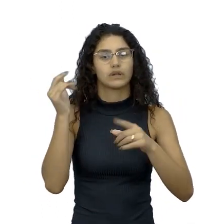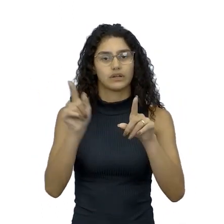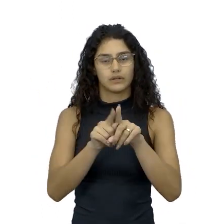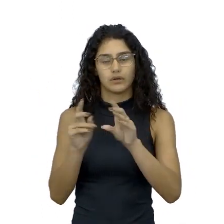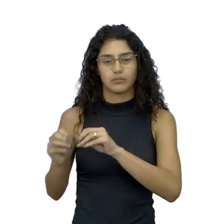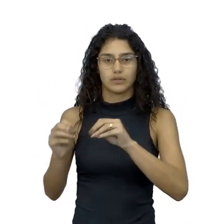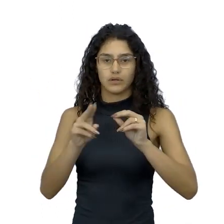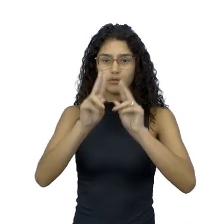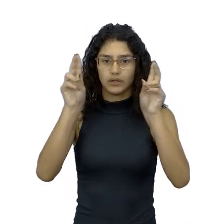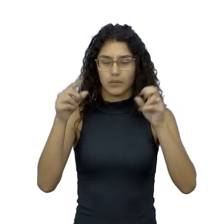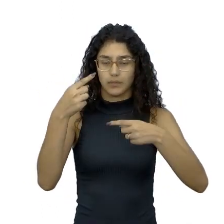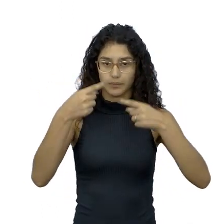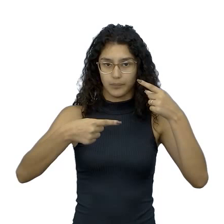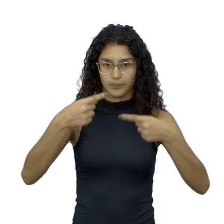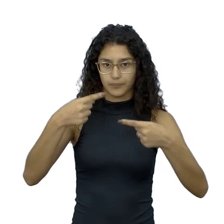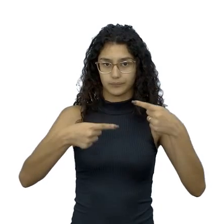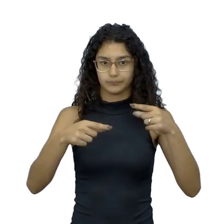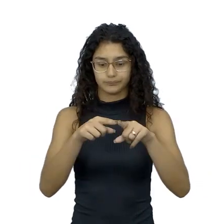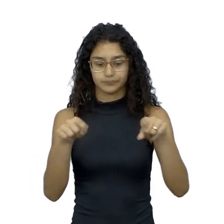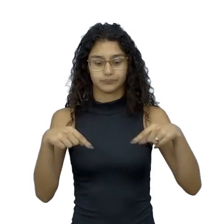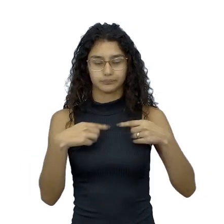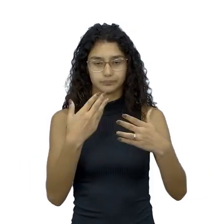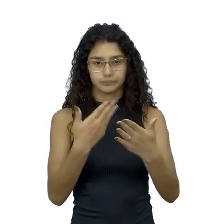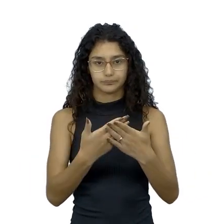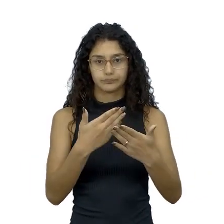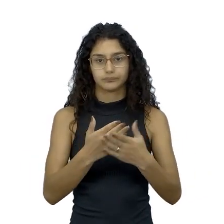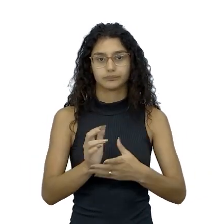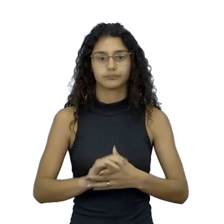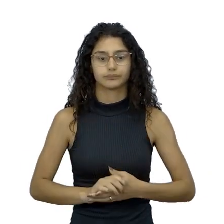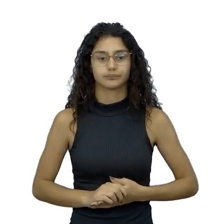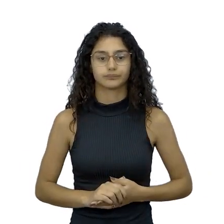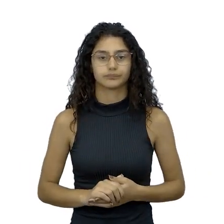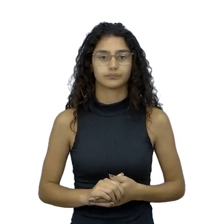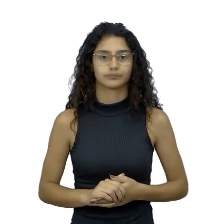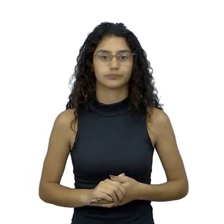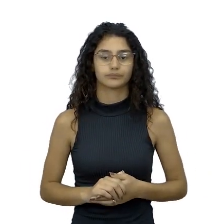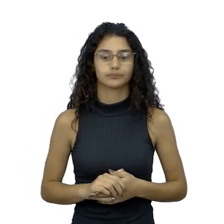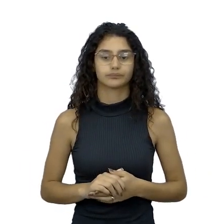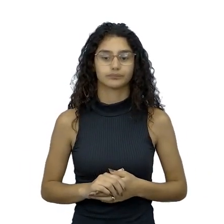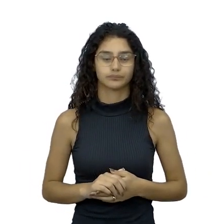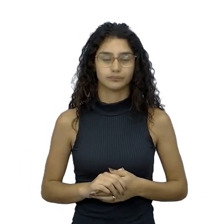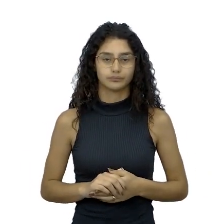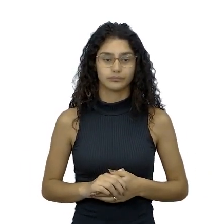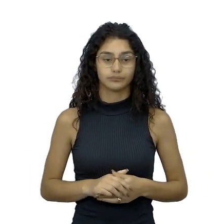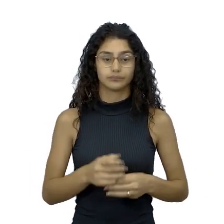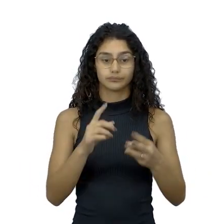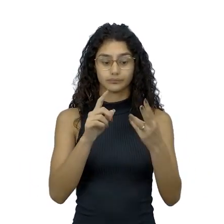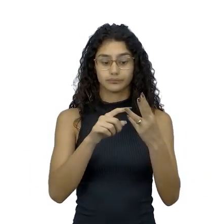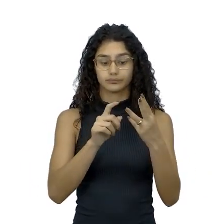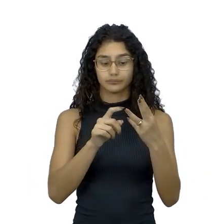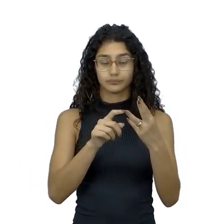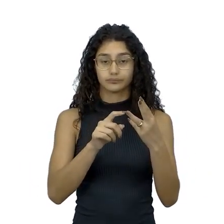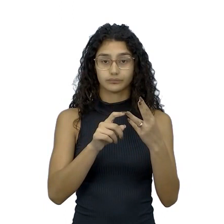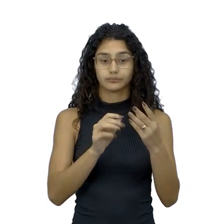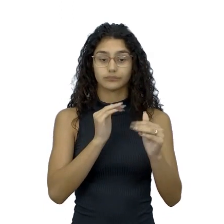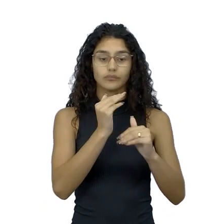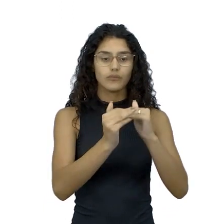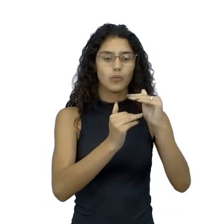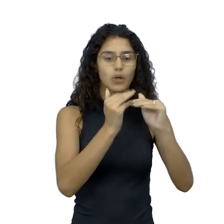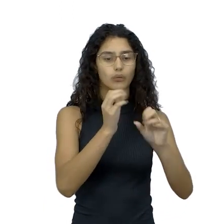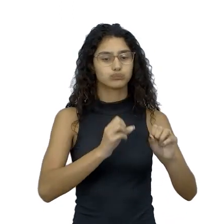essa temática para discussão em sala de aula. E, por fim, 3, né? Os processos